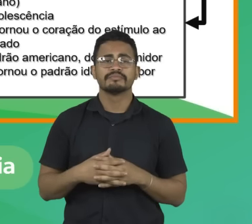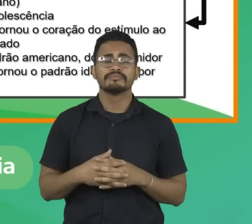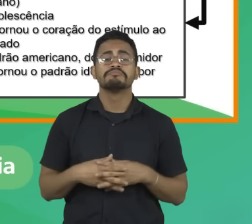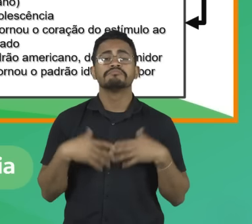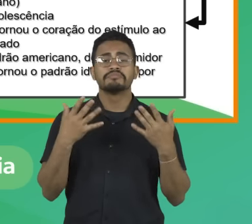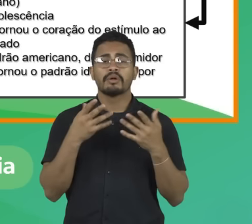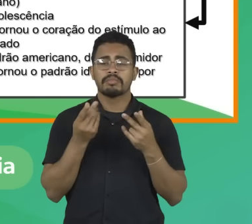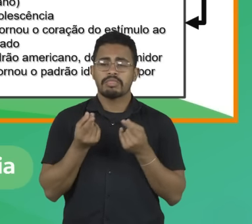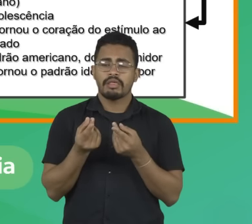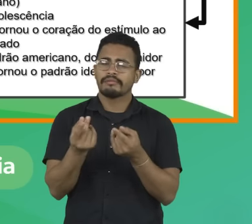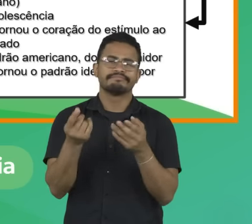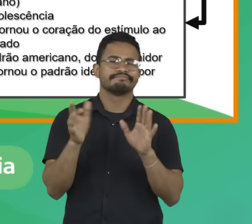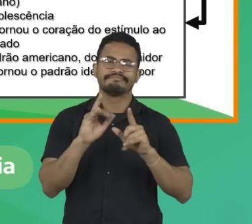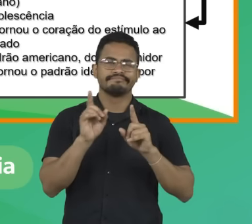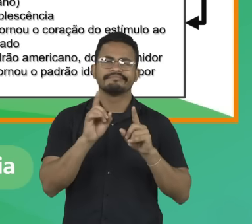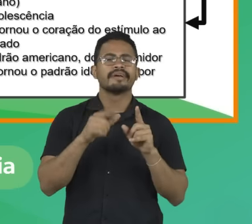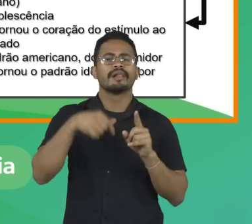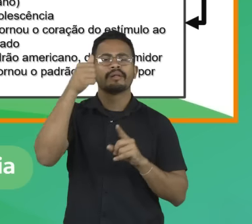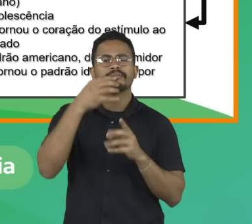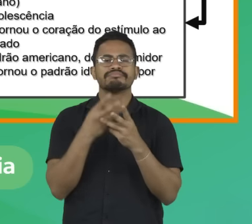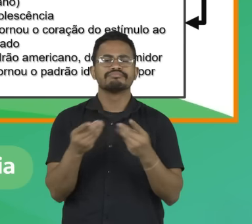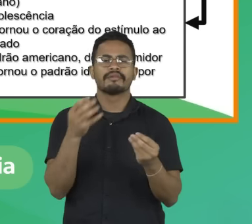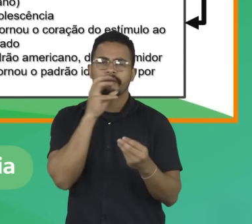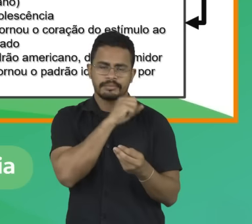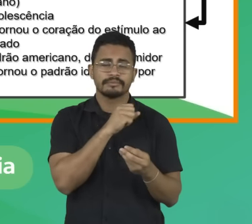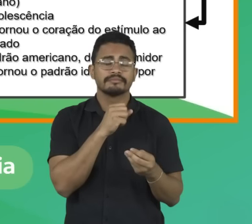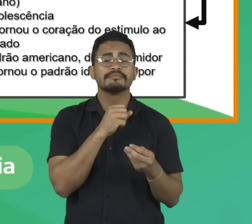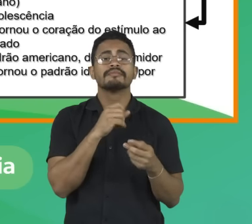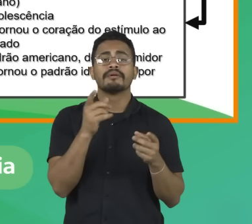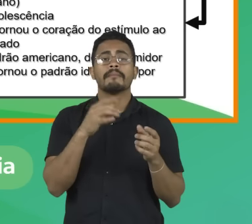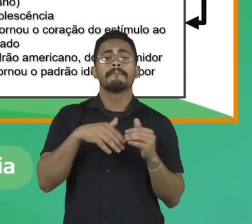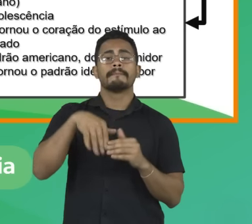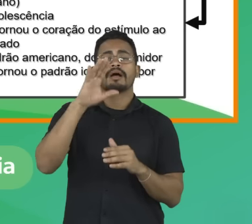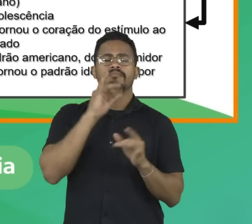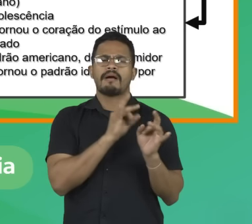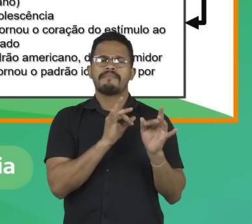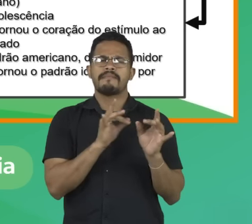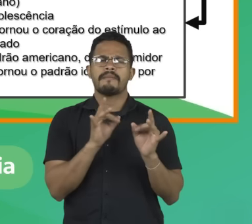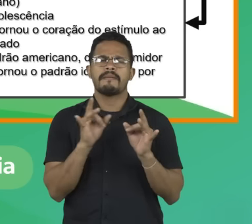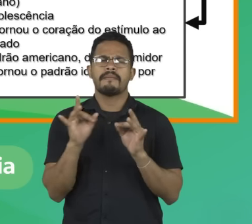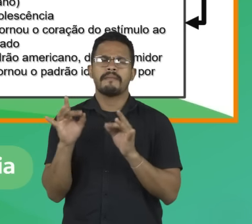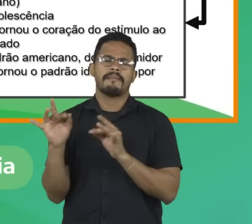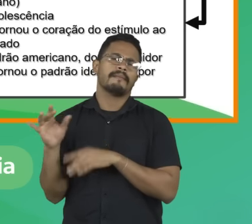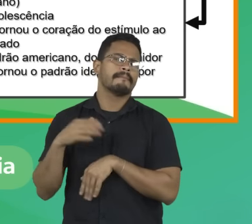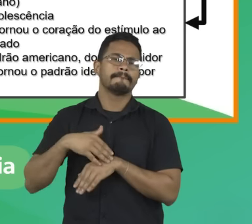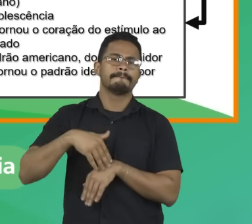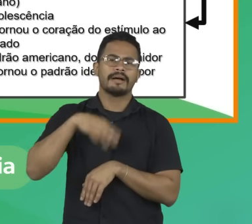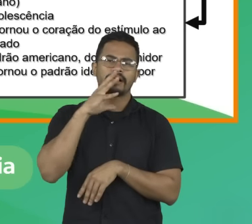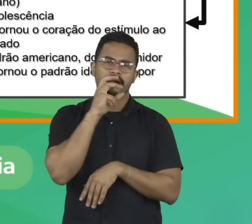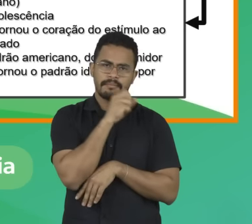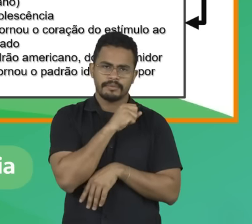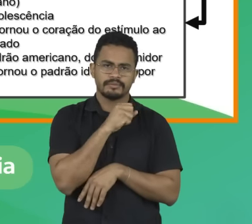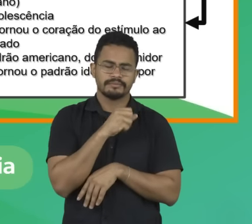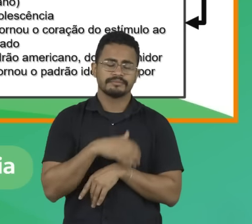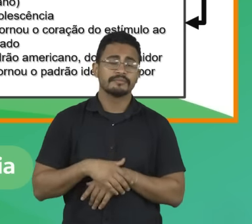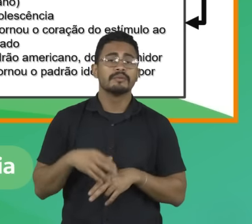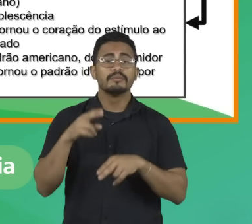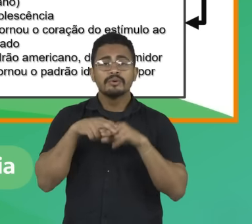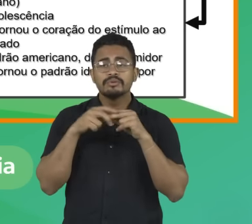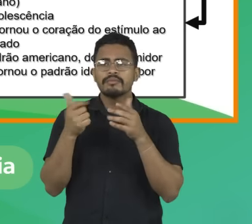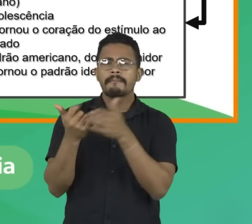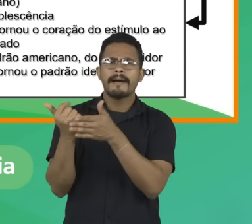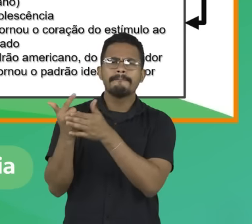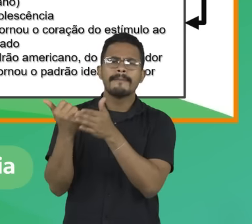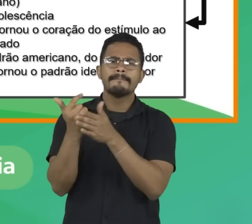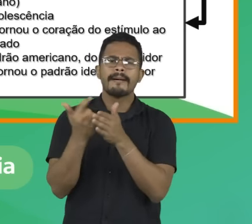aumentar o número de modelos disponíveis para que aumentasse a velocidade de fluxo daqueles produtos, fazendo com que o consumo